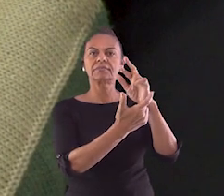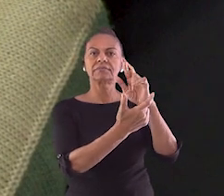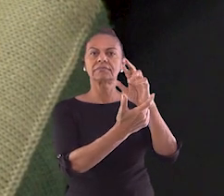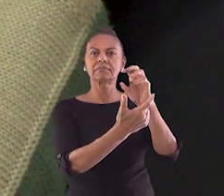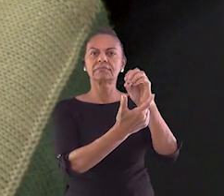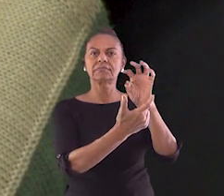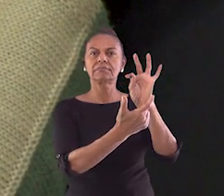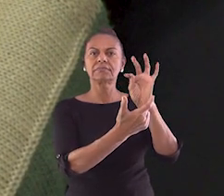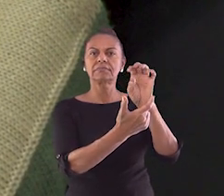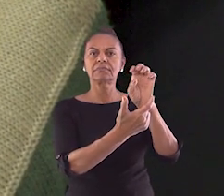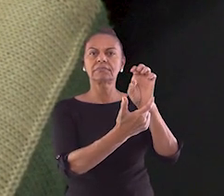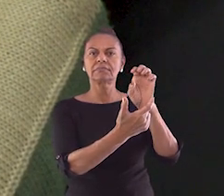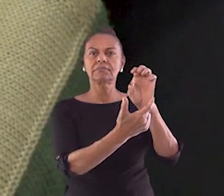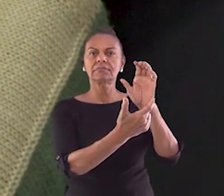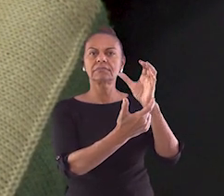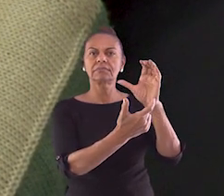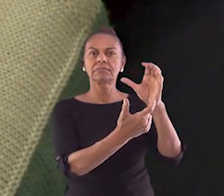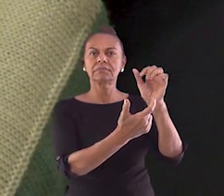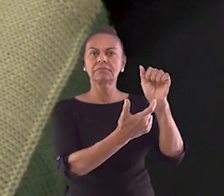proteção